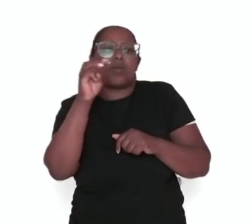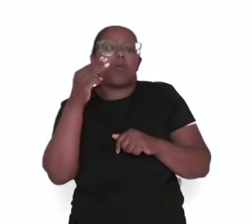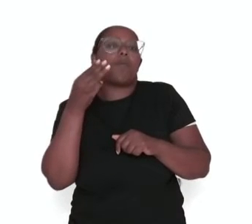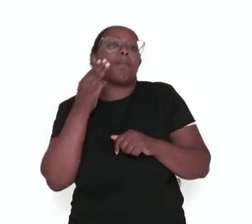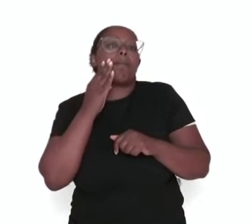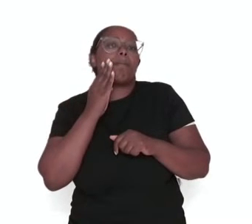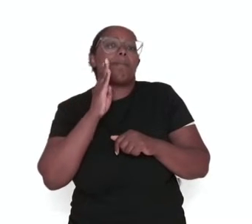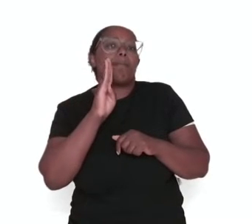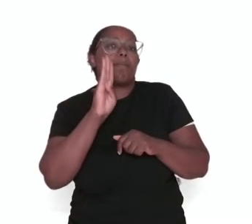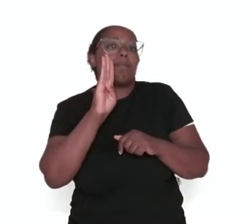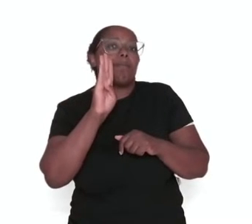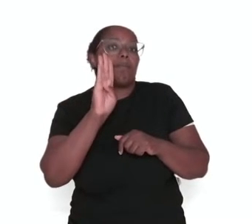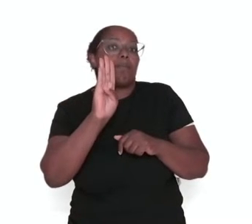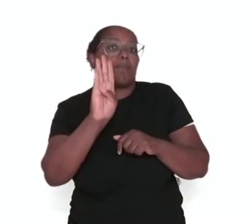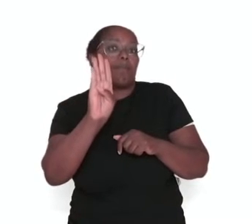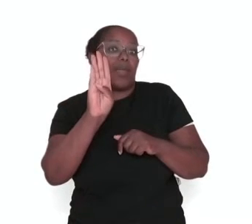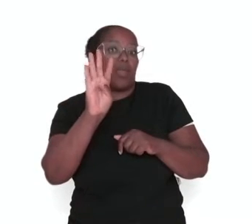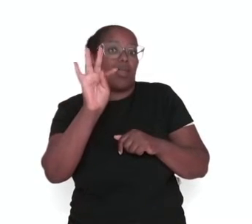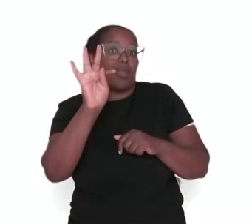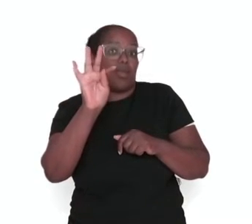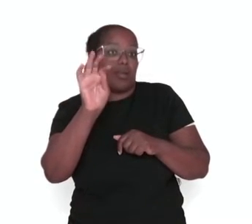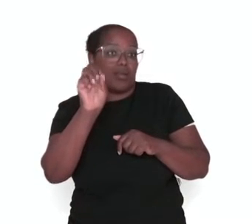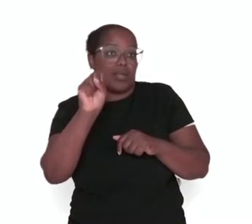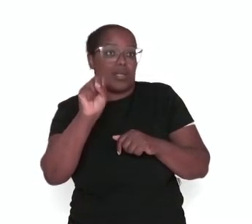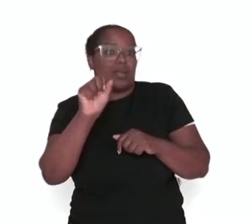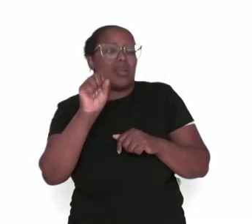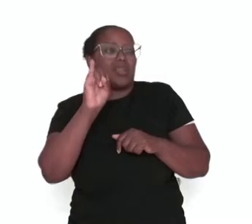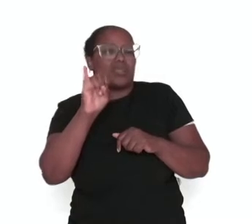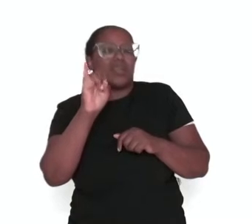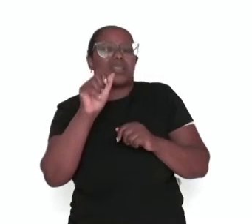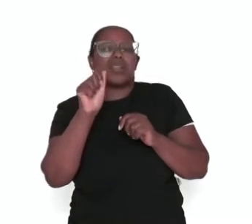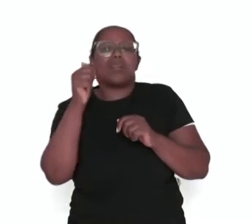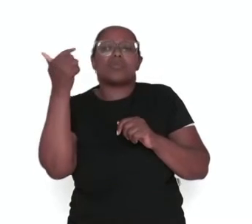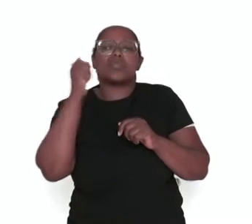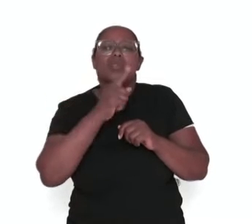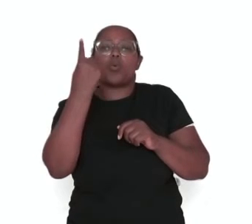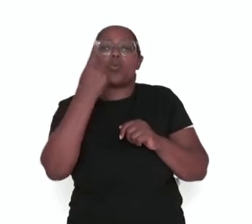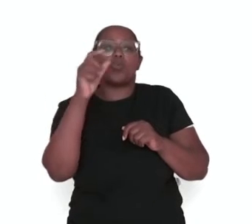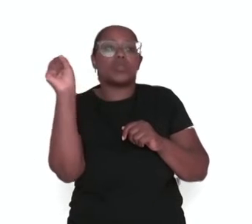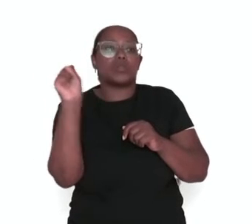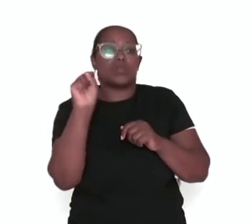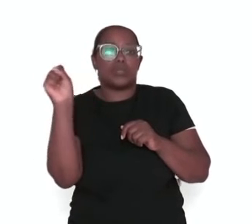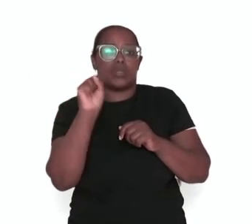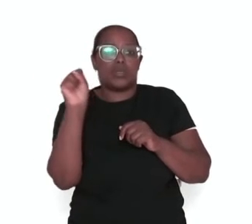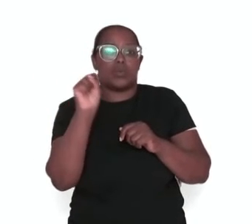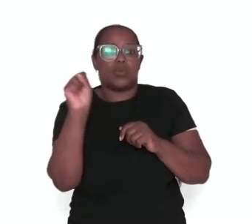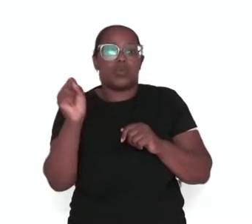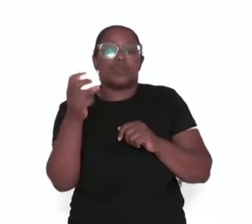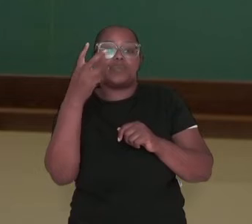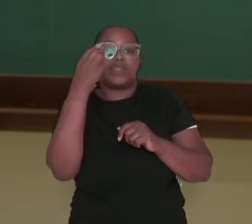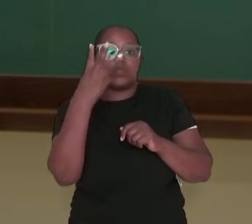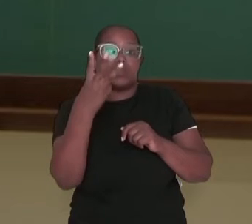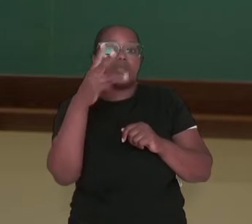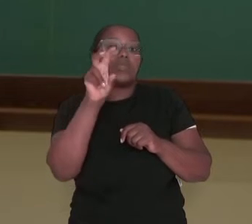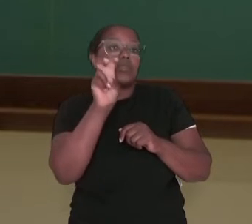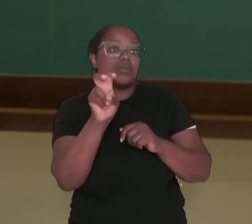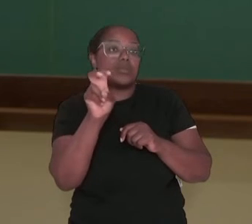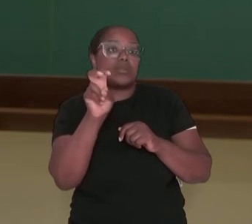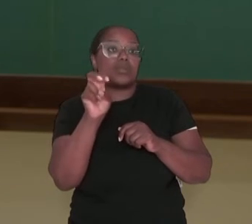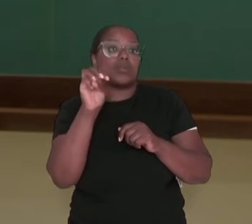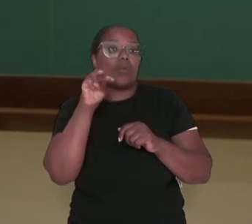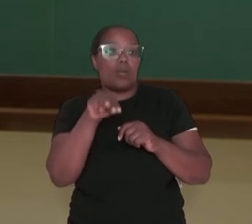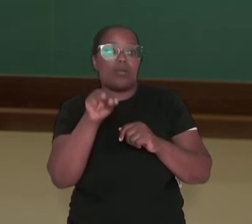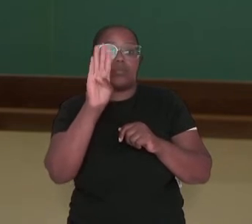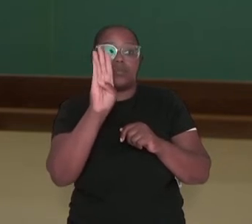isso significa que levará 1 segundo para que um arquivo de 35